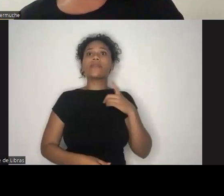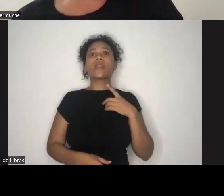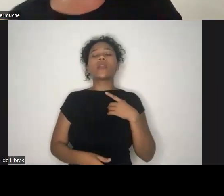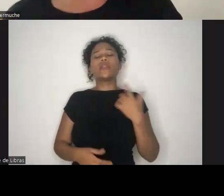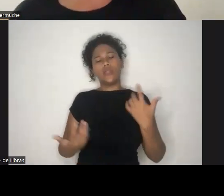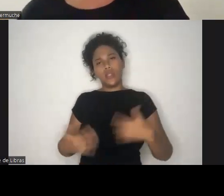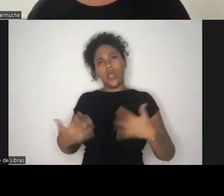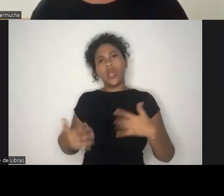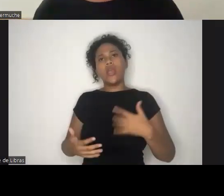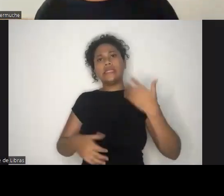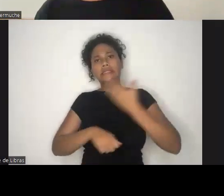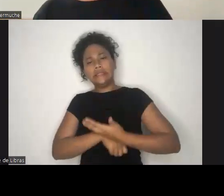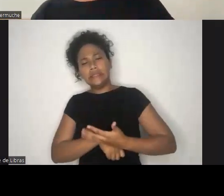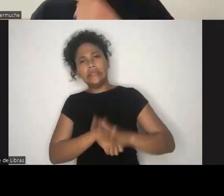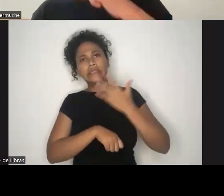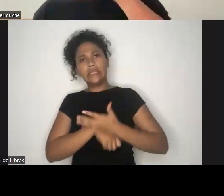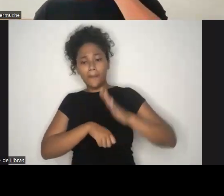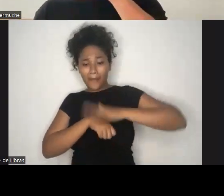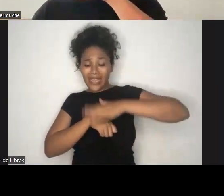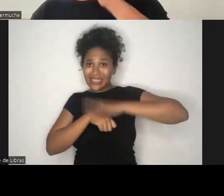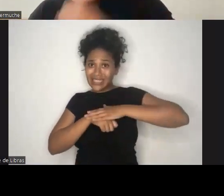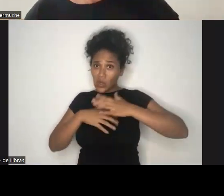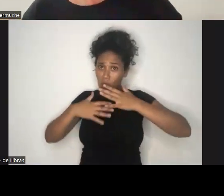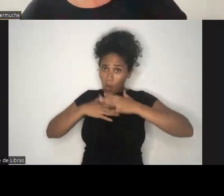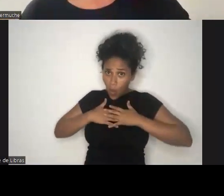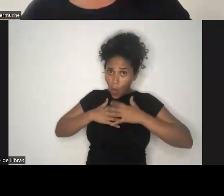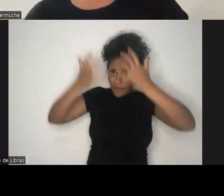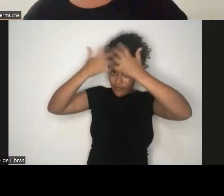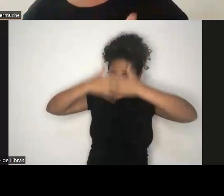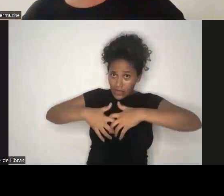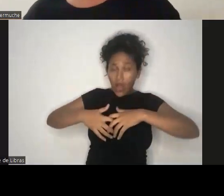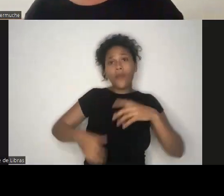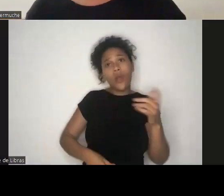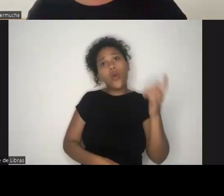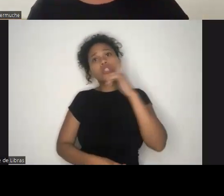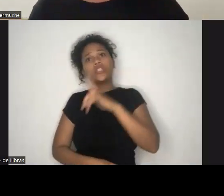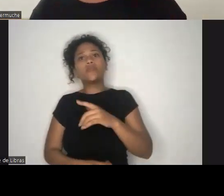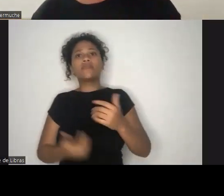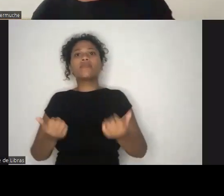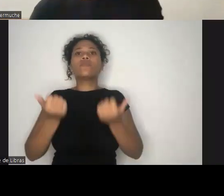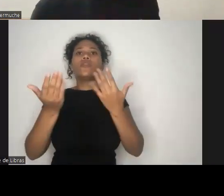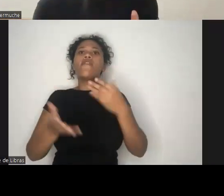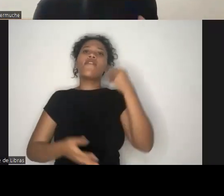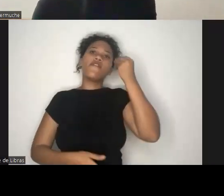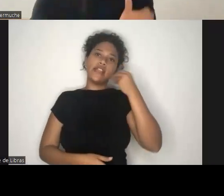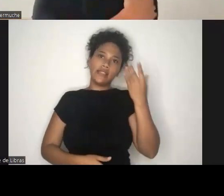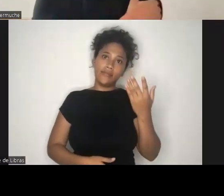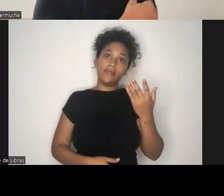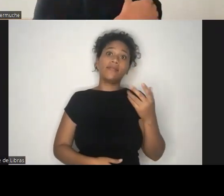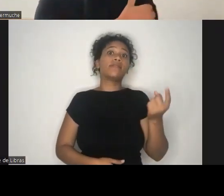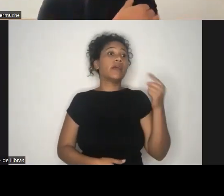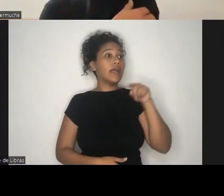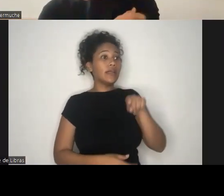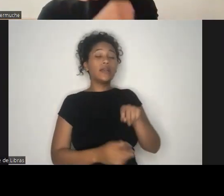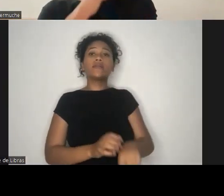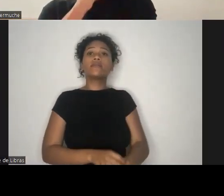muito exercício pessoal de reflexão para proporcionar essa vivência e aqui eu coloquei